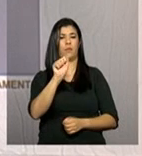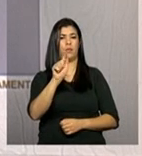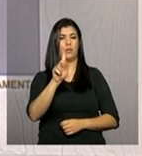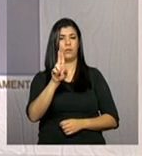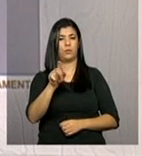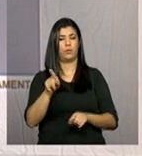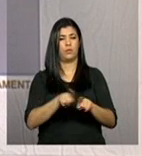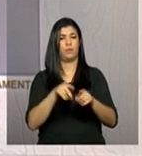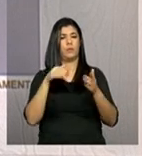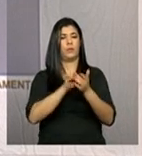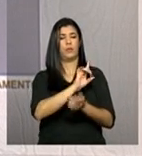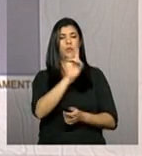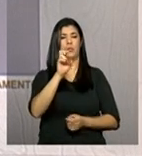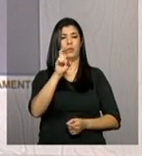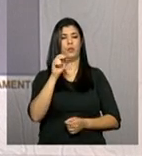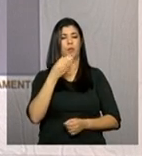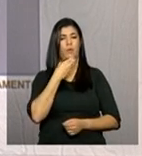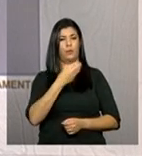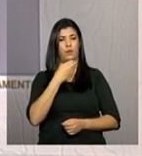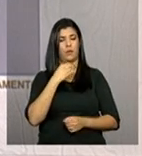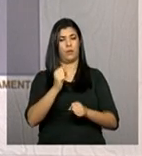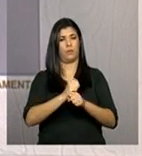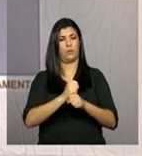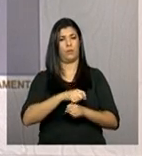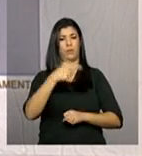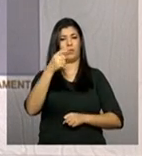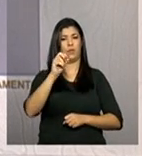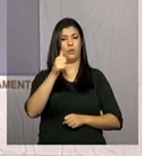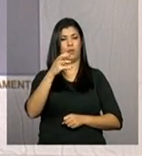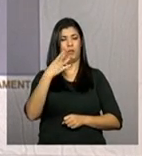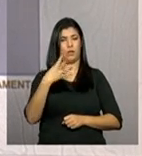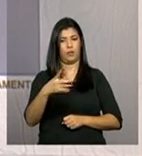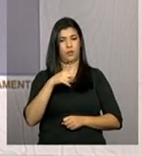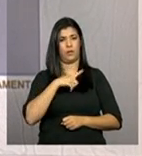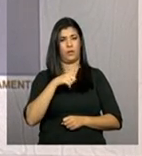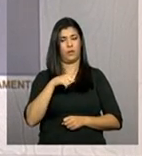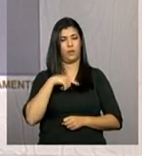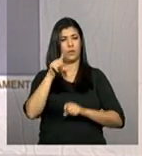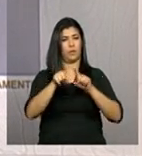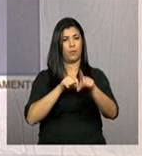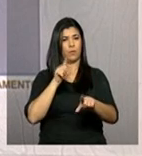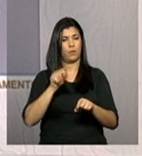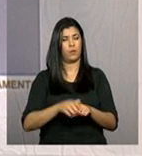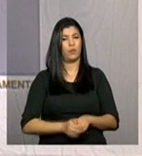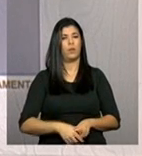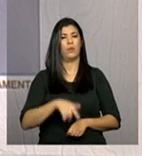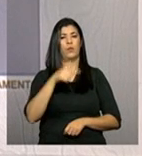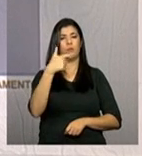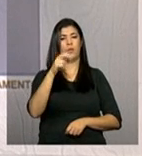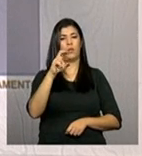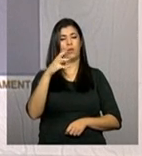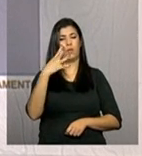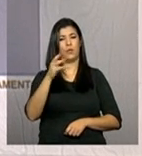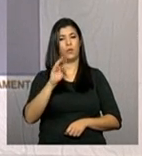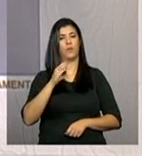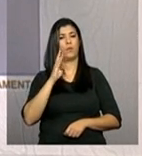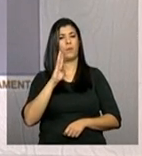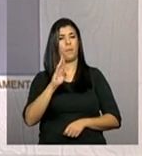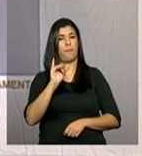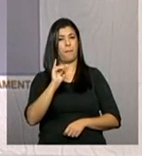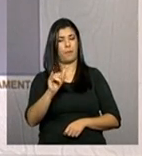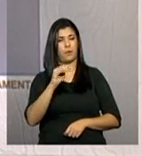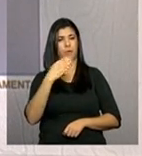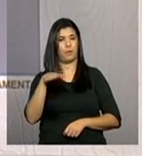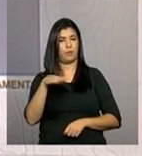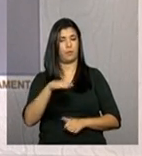dia 5 de dezembro, agora em 2014, nós temos uma dotação de 54 bilhões e meio, a dotação disponível de 54 bilhões